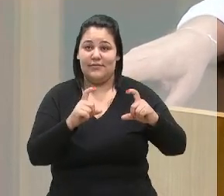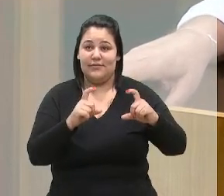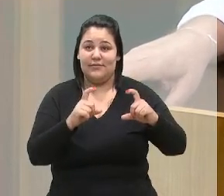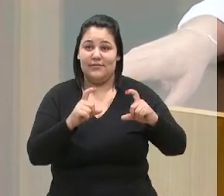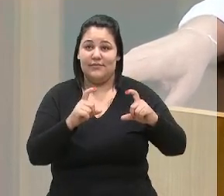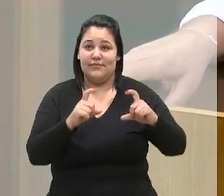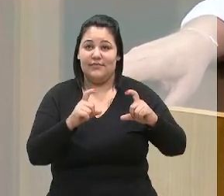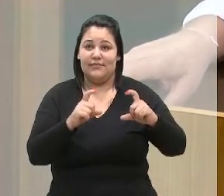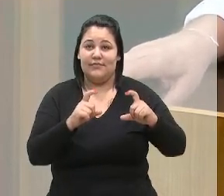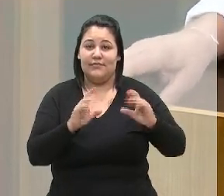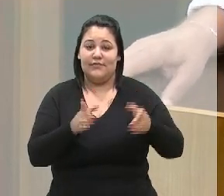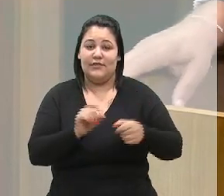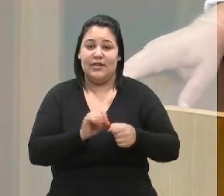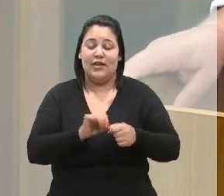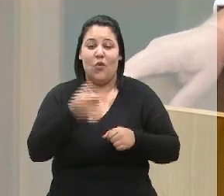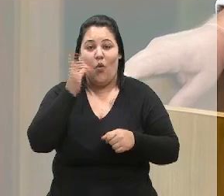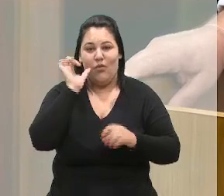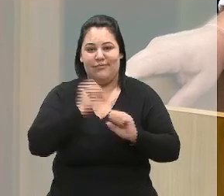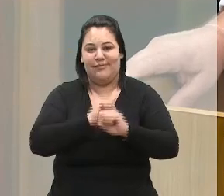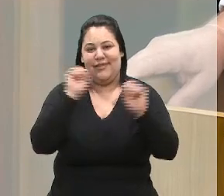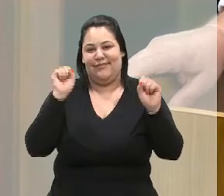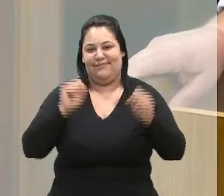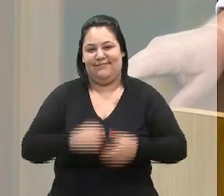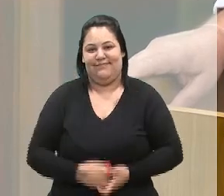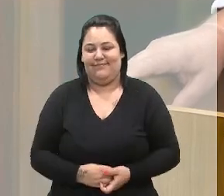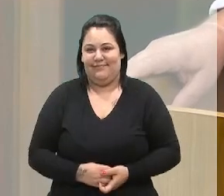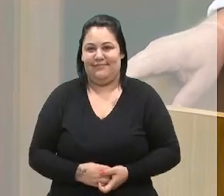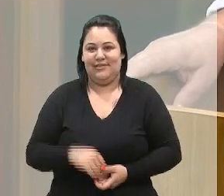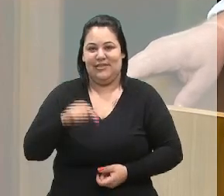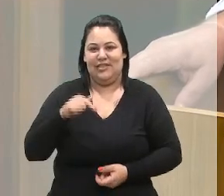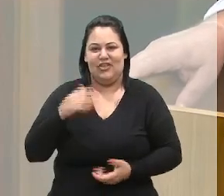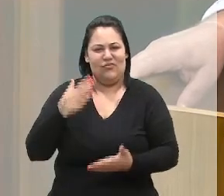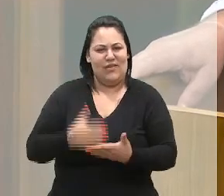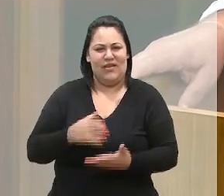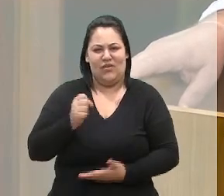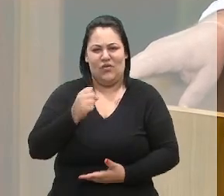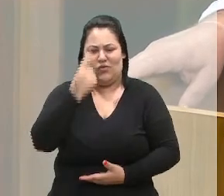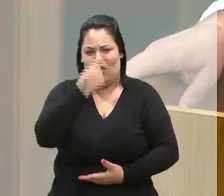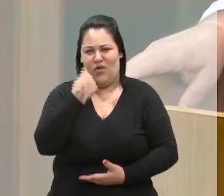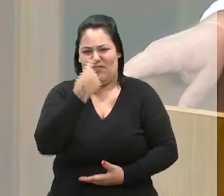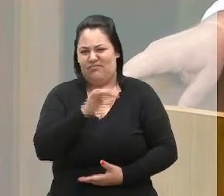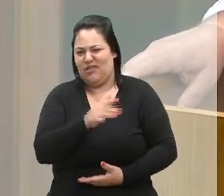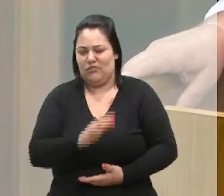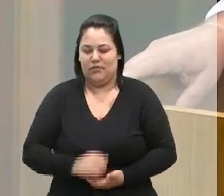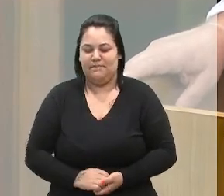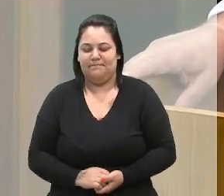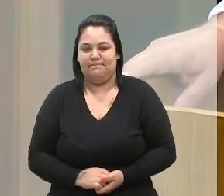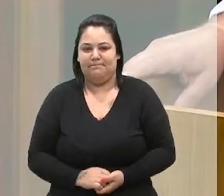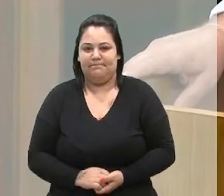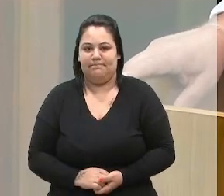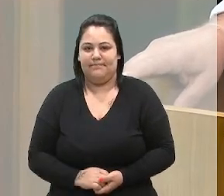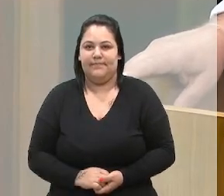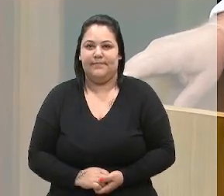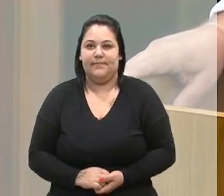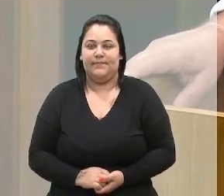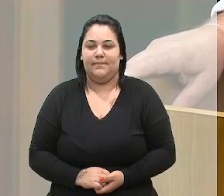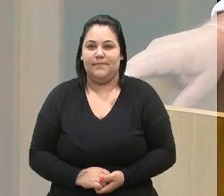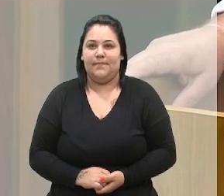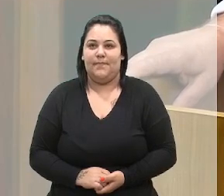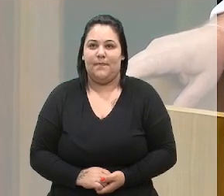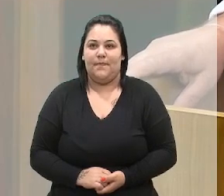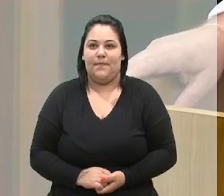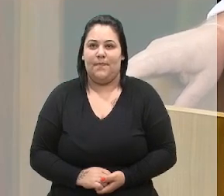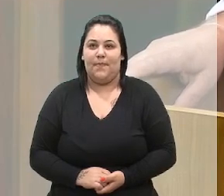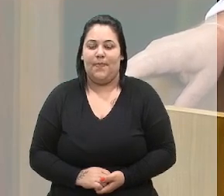ainda ontem de manhã, 7h30, 8h, antes de vir aqui para casa, né, para a Câmara,